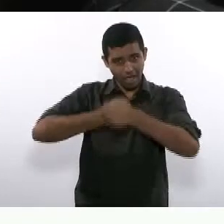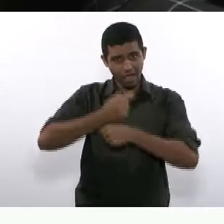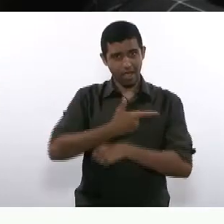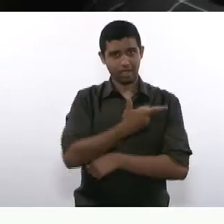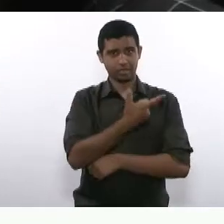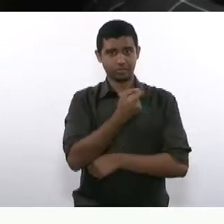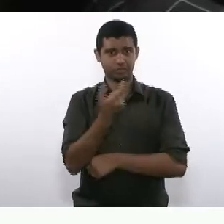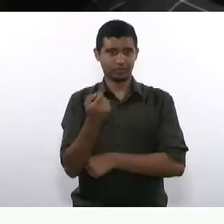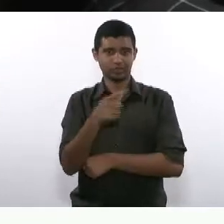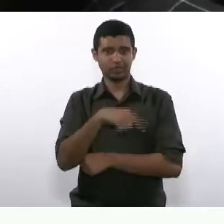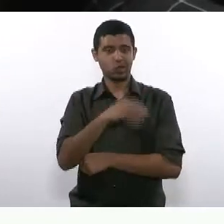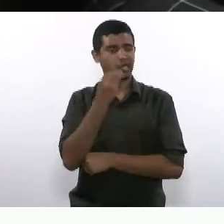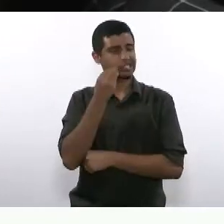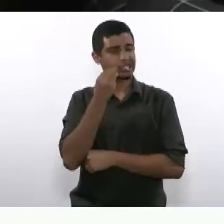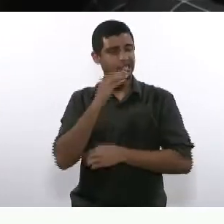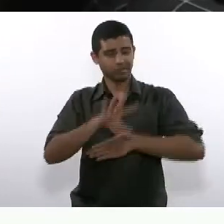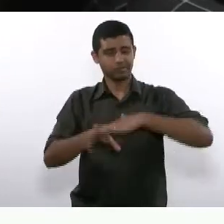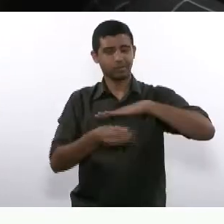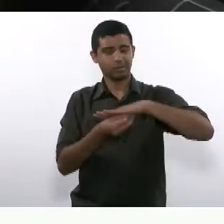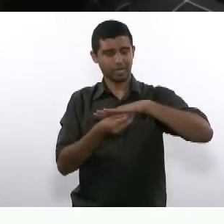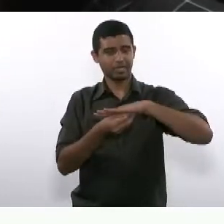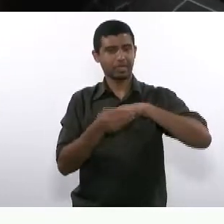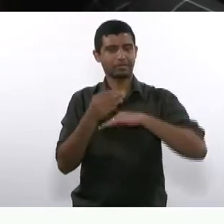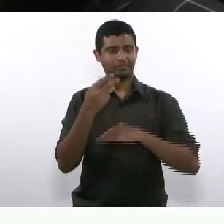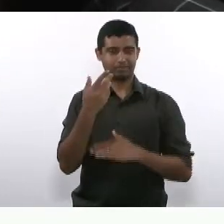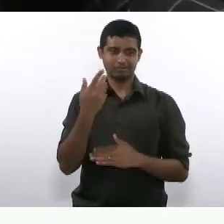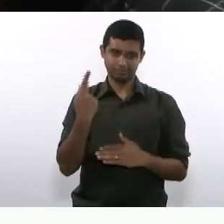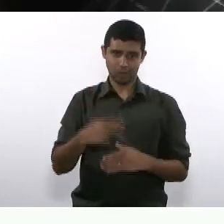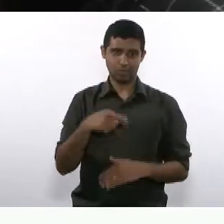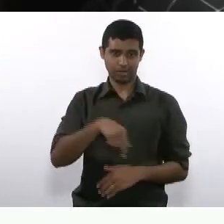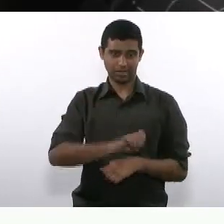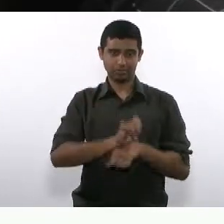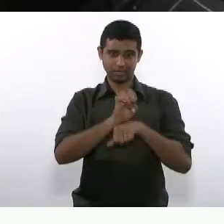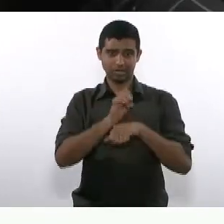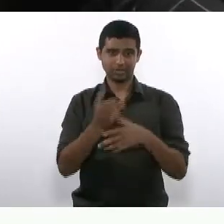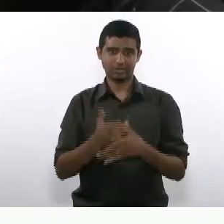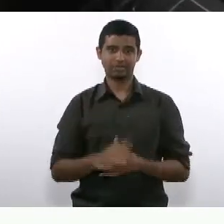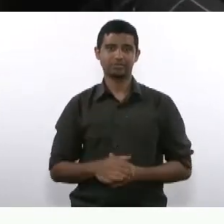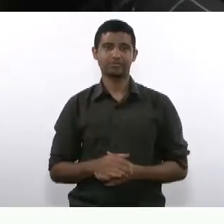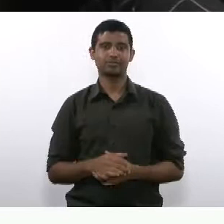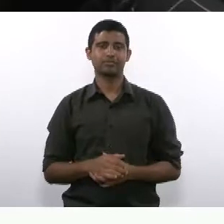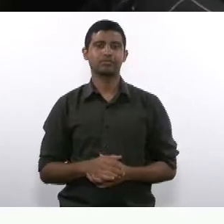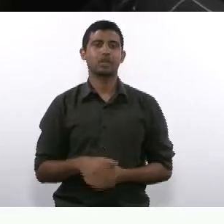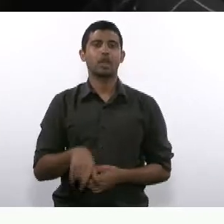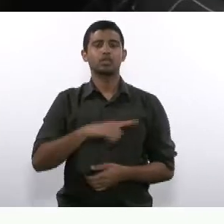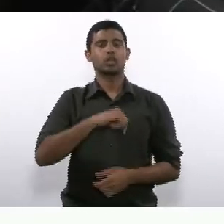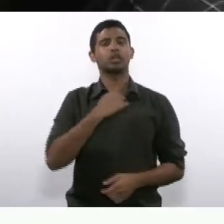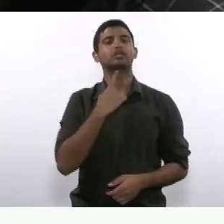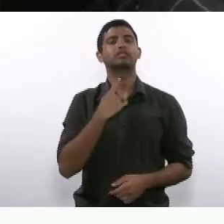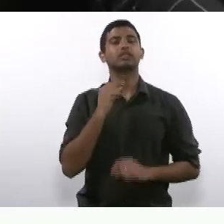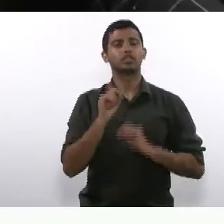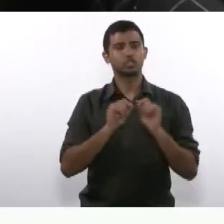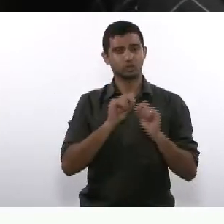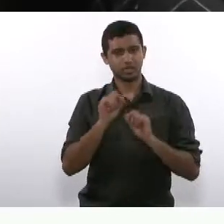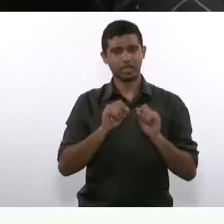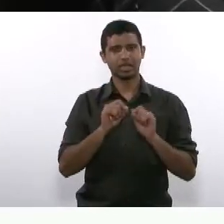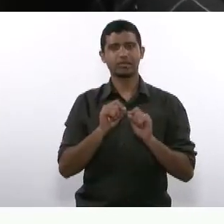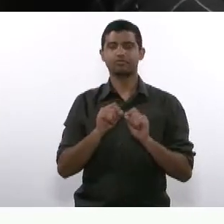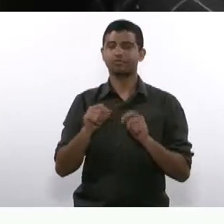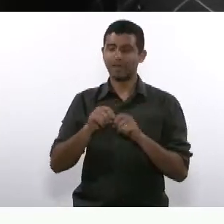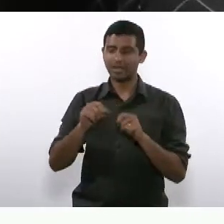conseguimos emendas parlamentares estaduais. Né? Estamos com o intuito de refazer a pista do Célio